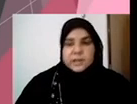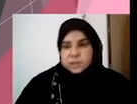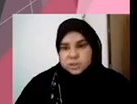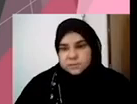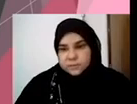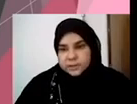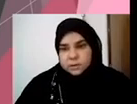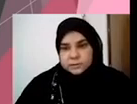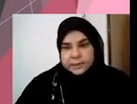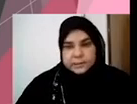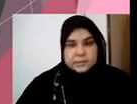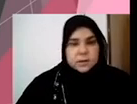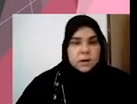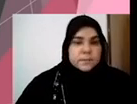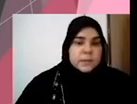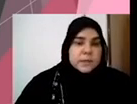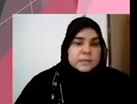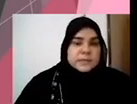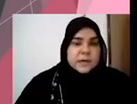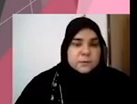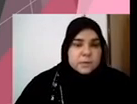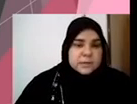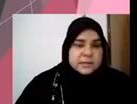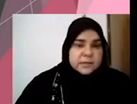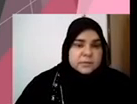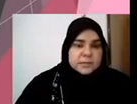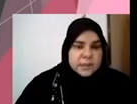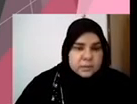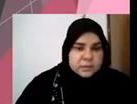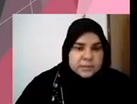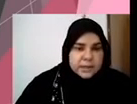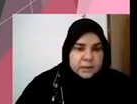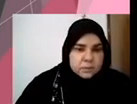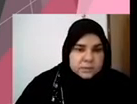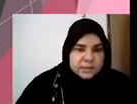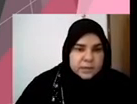expoente negativo, o que que acontece? Ó,